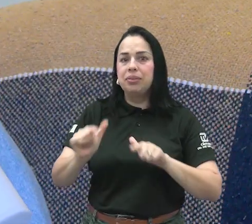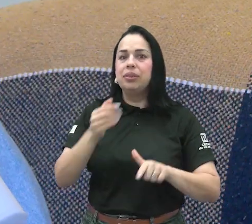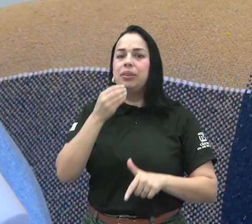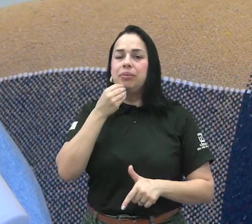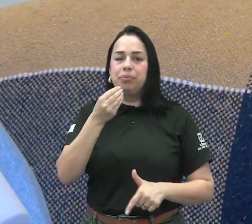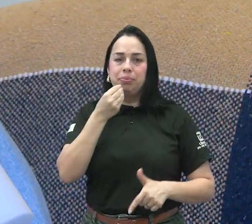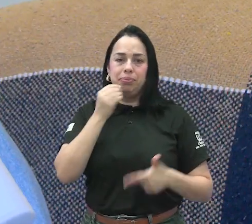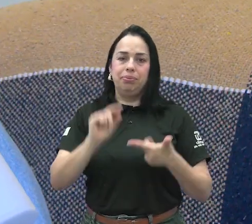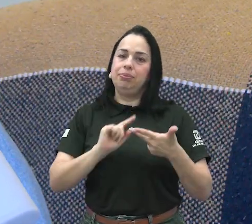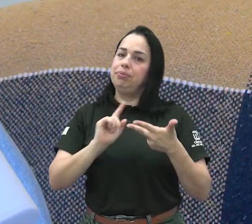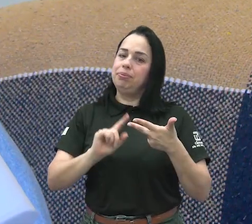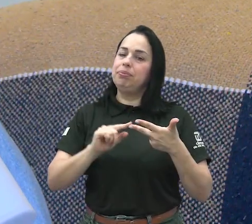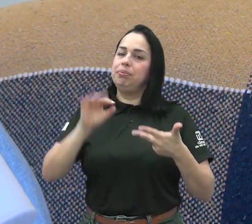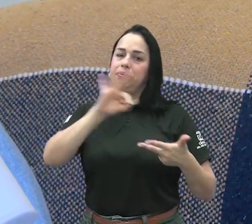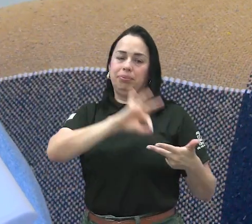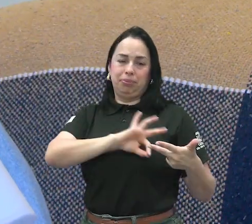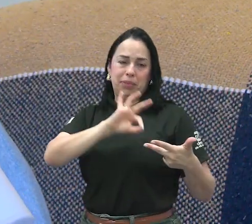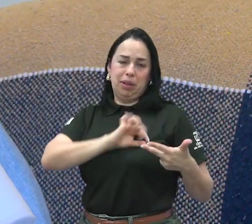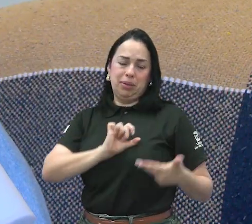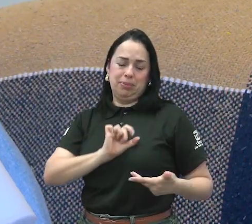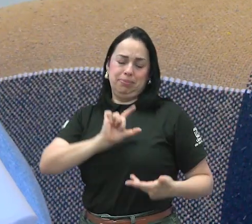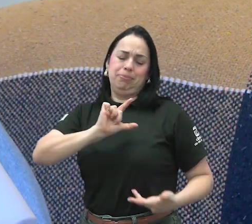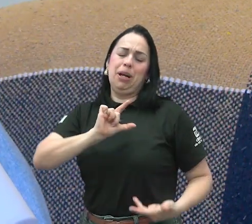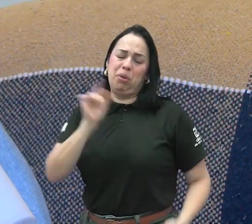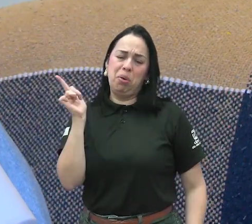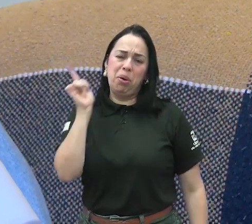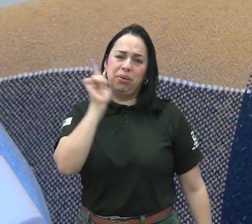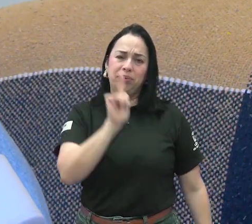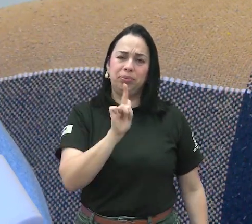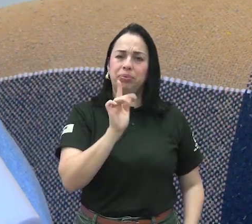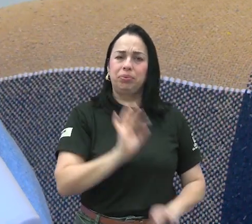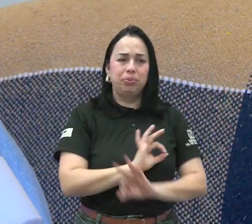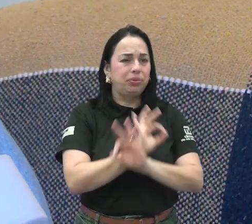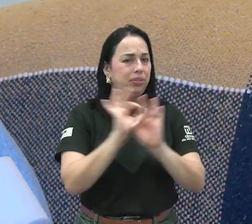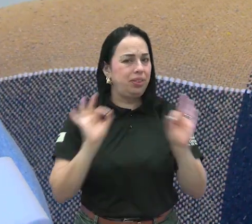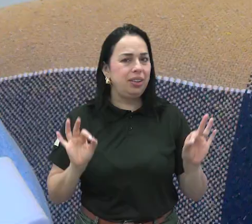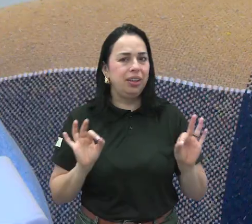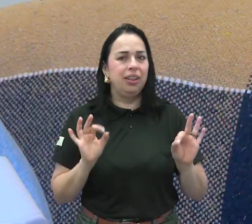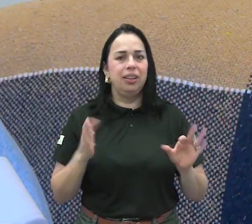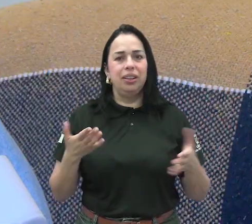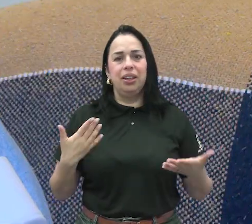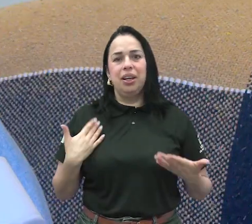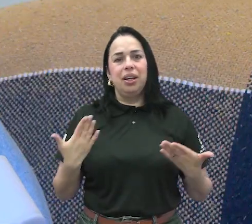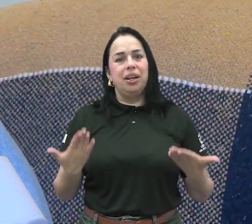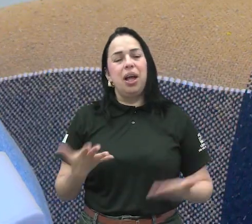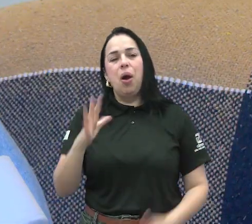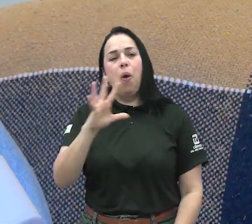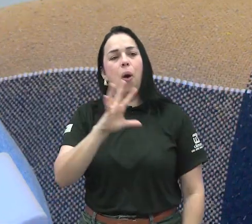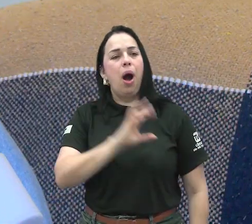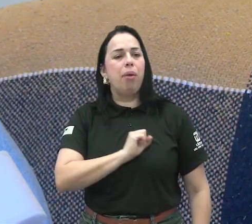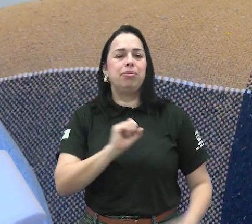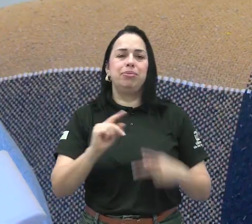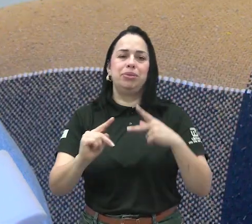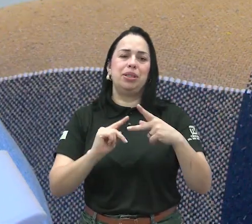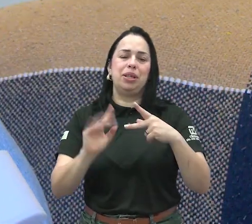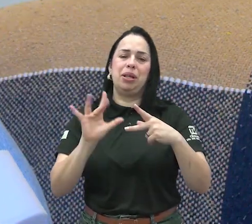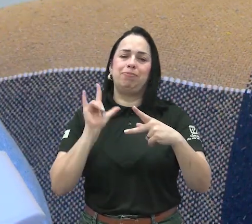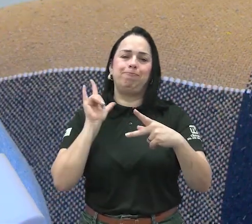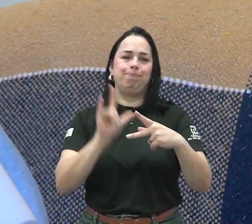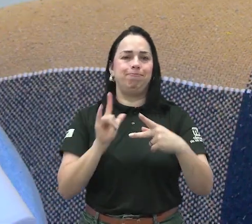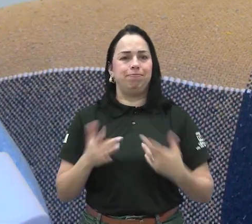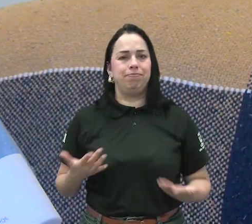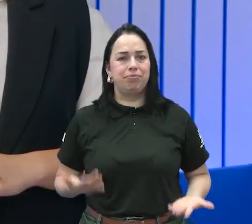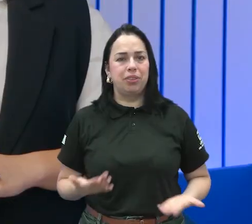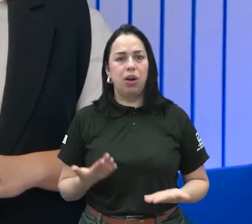oportunidade, né, de trabalhar, de ganhar seu dinheirinho aí honestamente. Então, eu acho muito bom. Não tenho o que falar, eu amo São